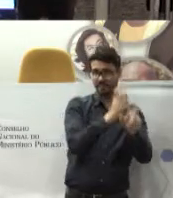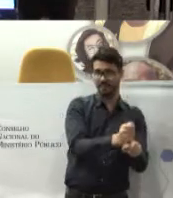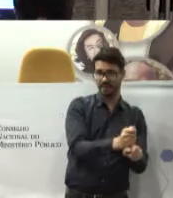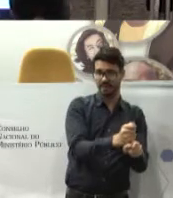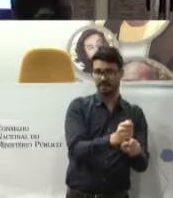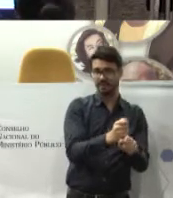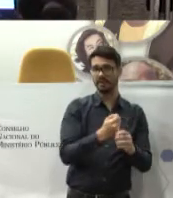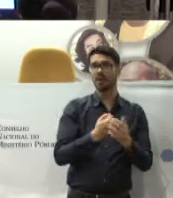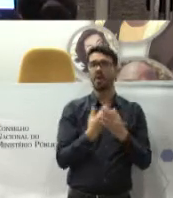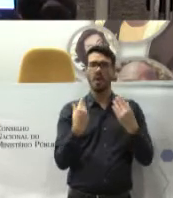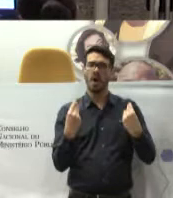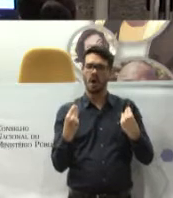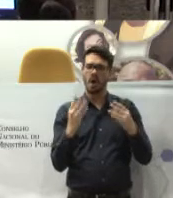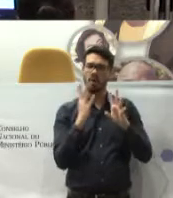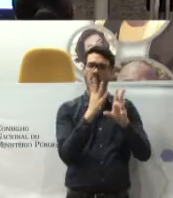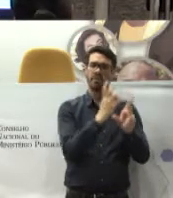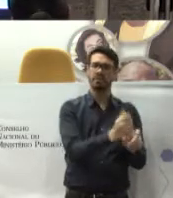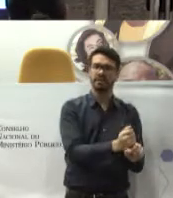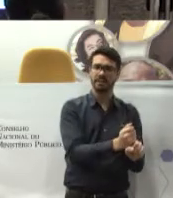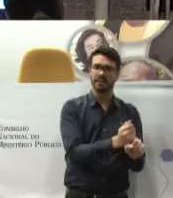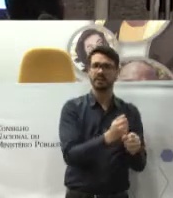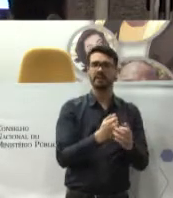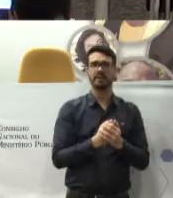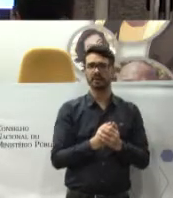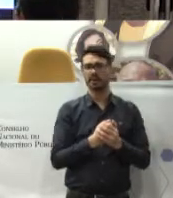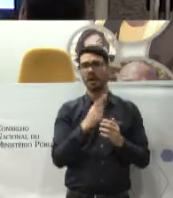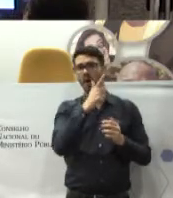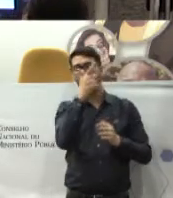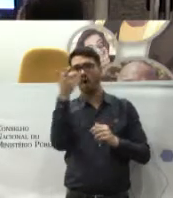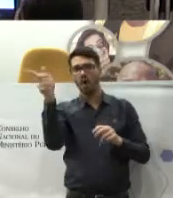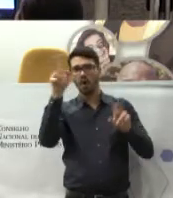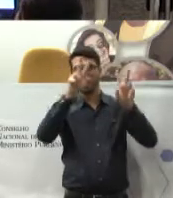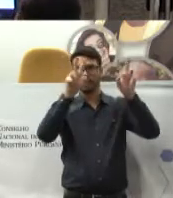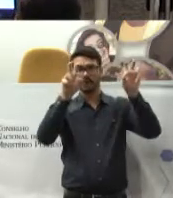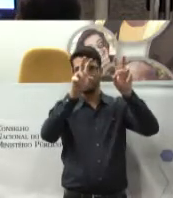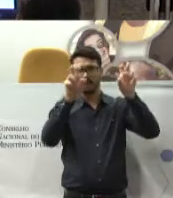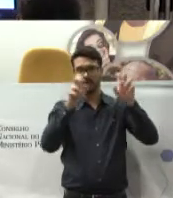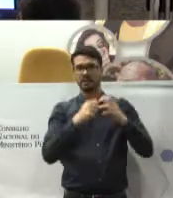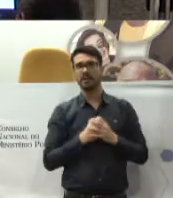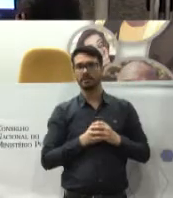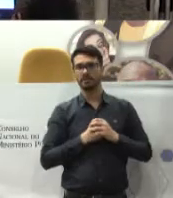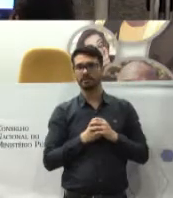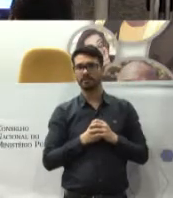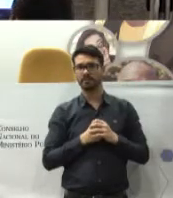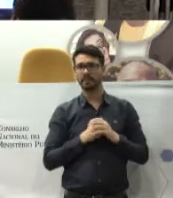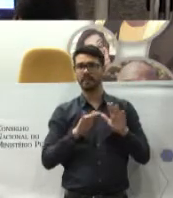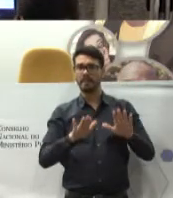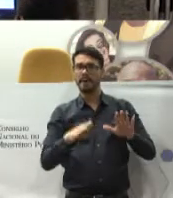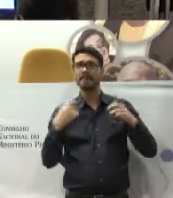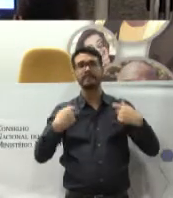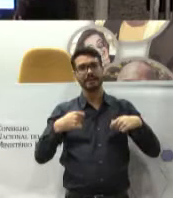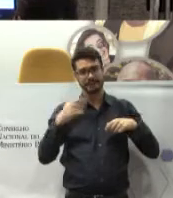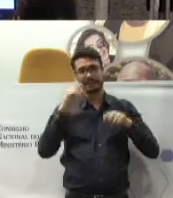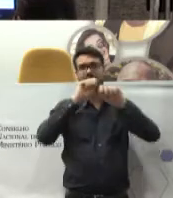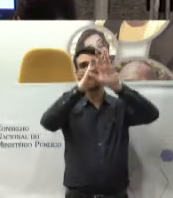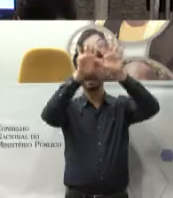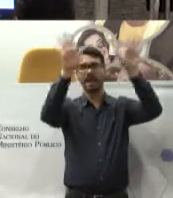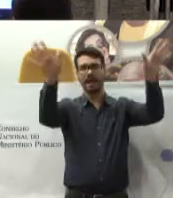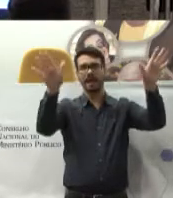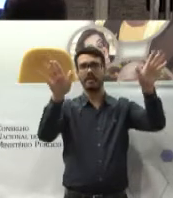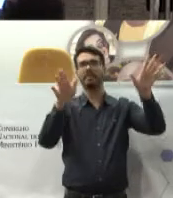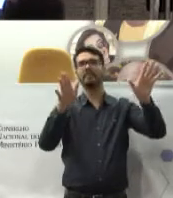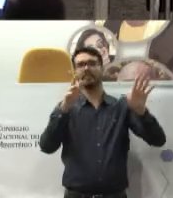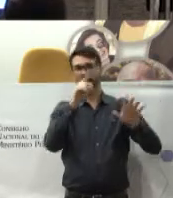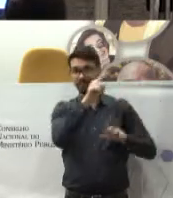tem. É outra temática. O judiciário vai fazer fila? Não. Mas precisa ter transparência, falar para o